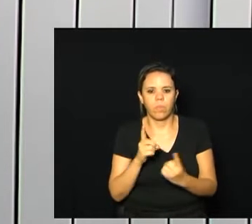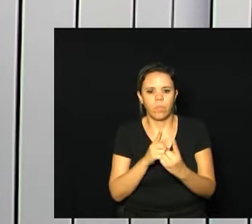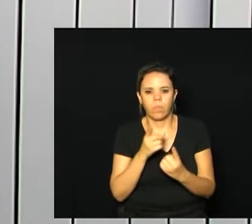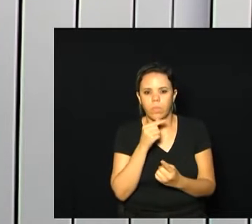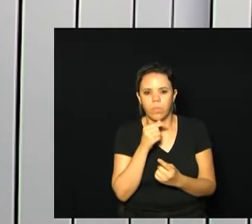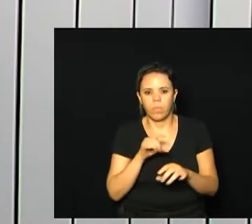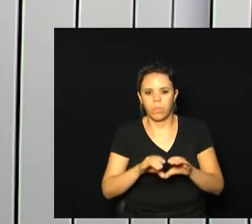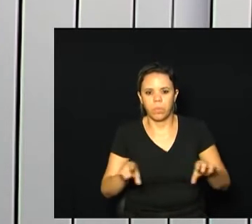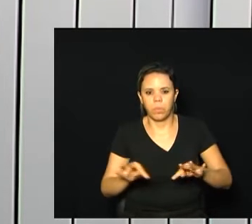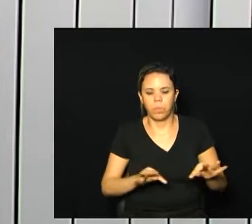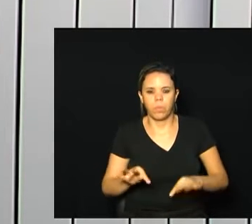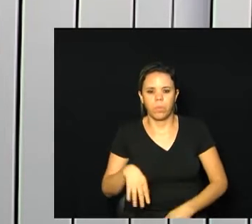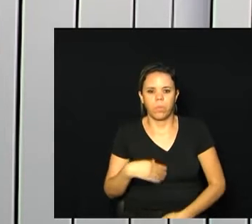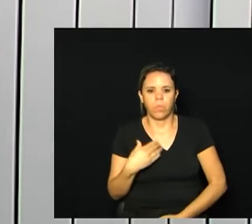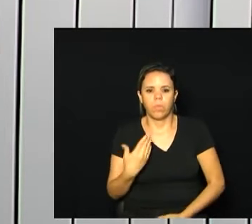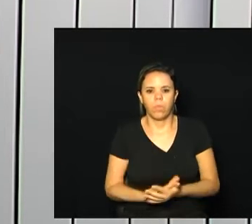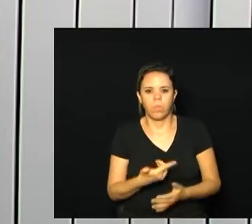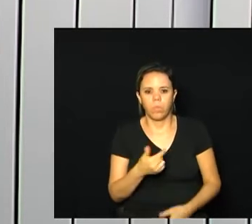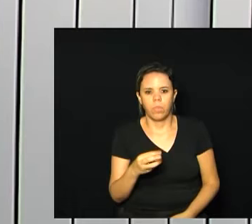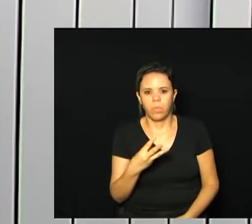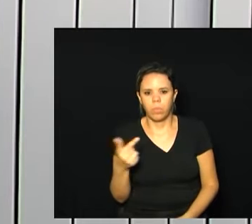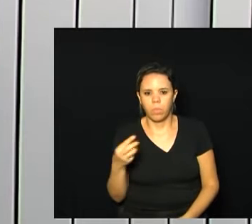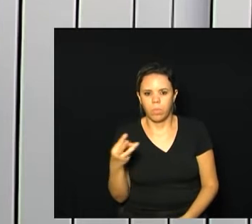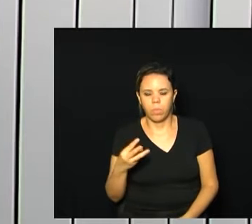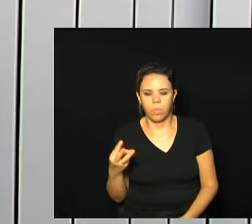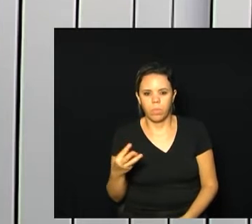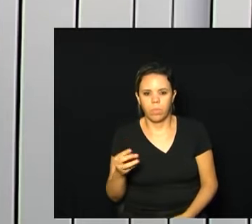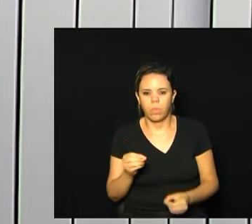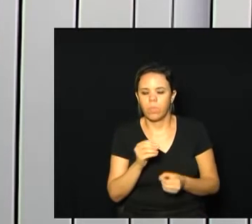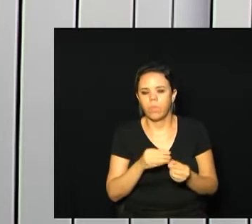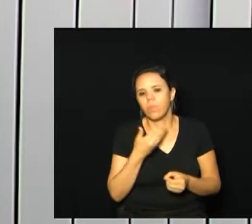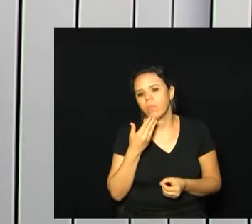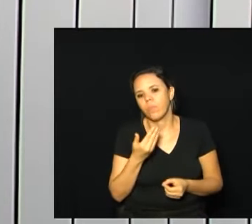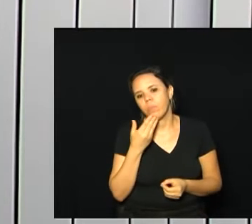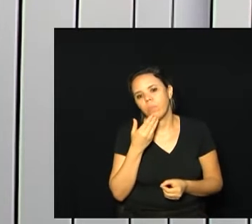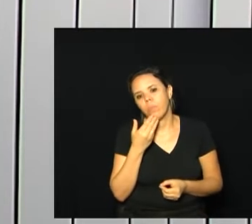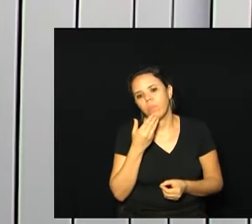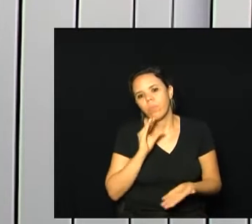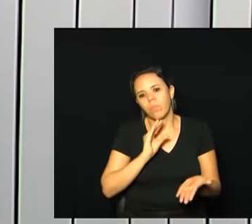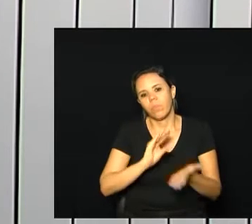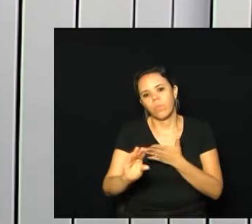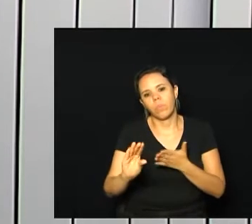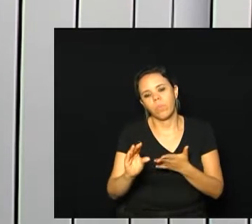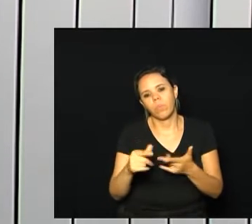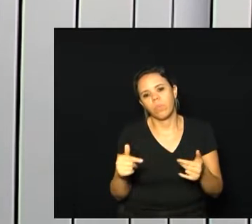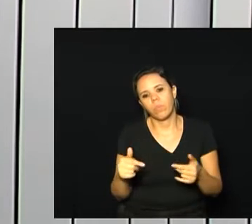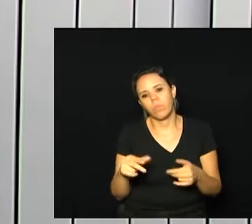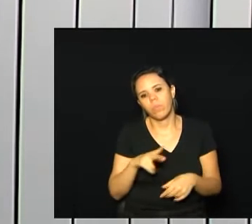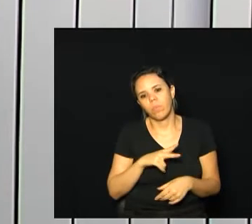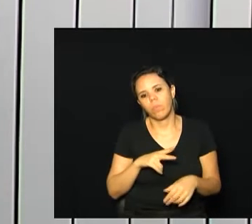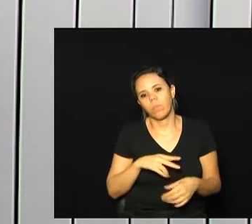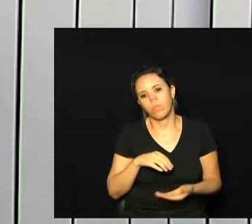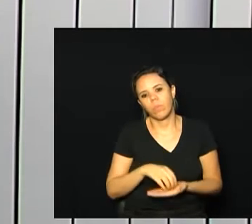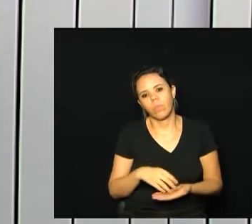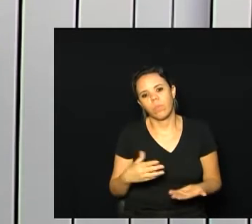água e esgoto até 2033 e facilita a injeção de mais investimentos privados no